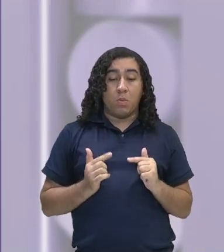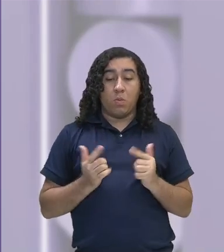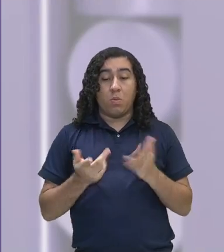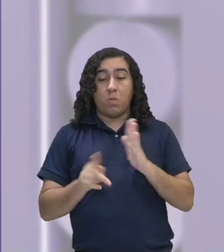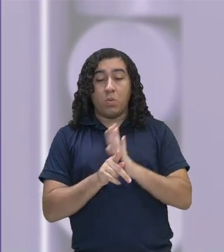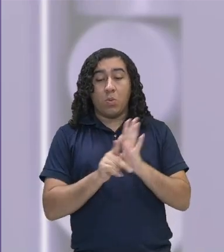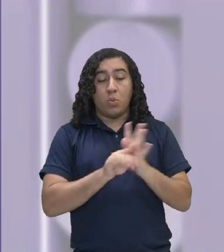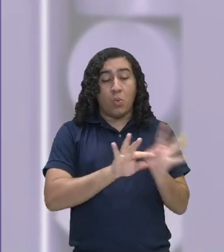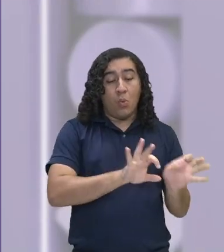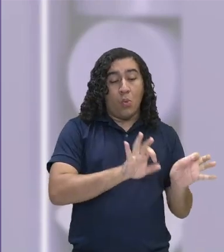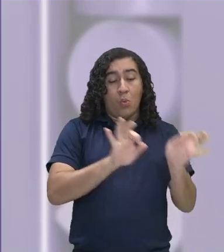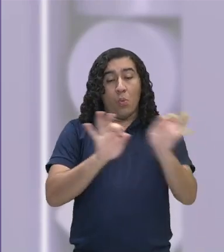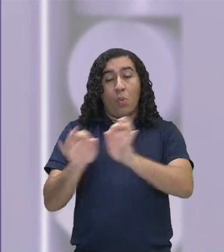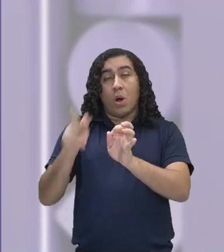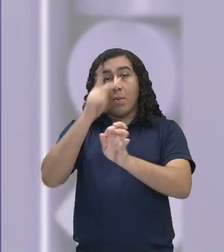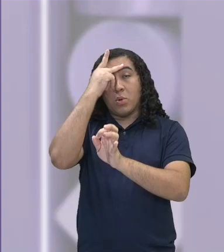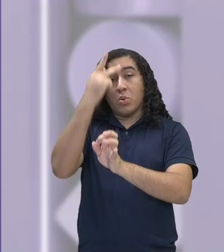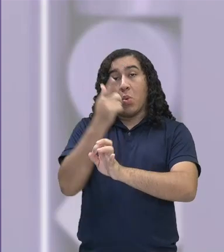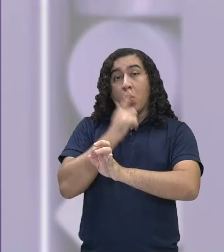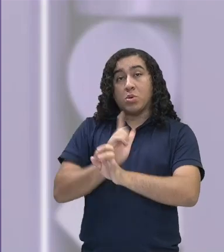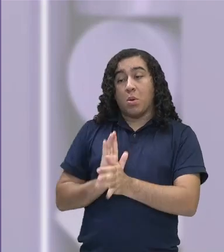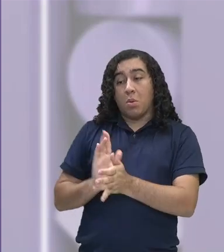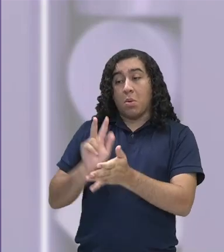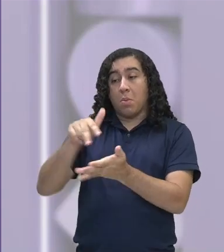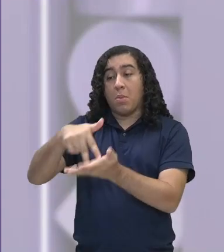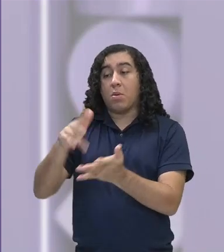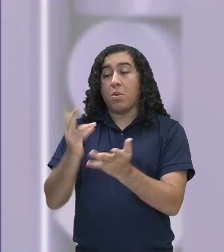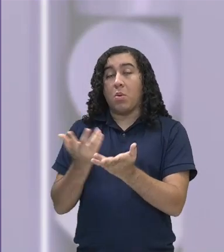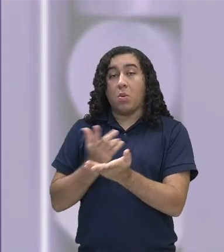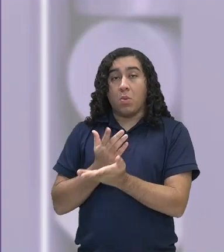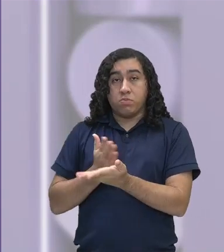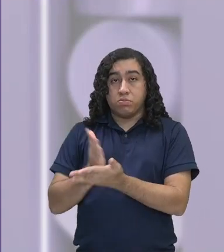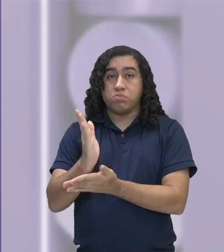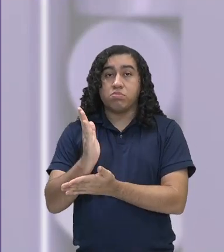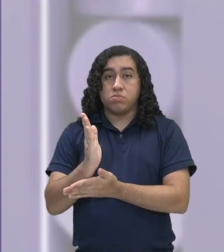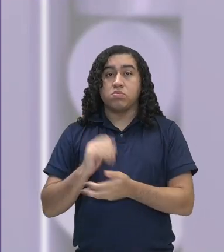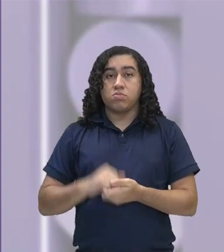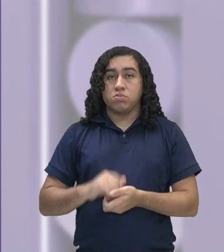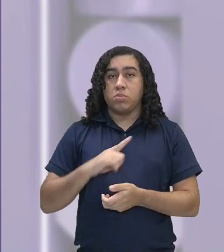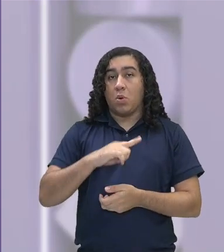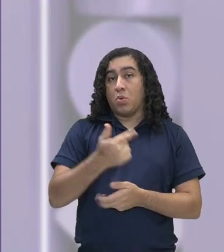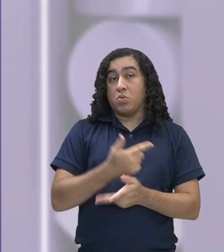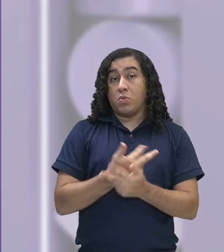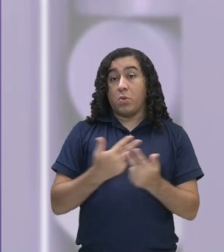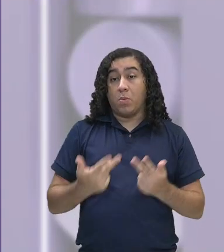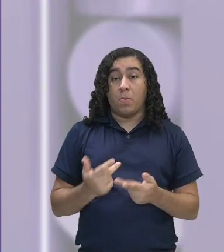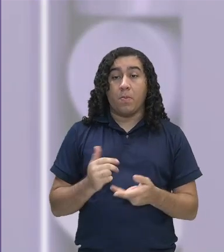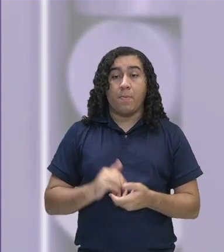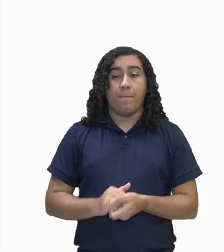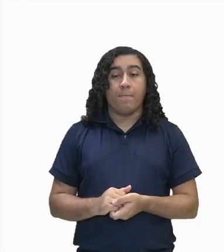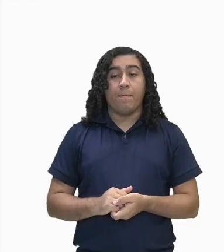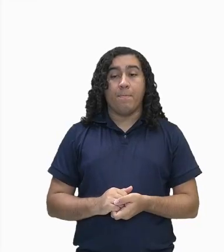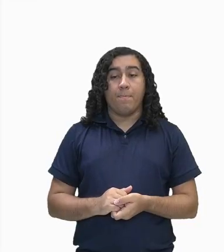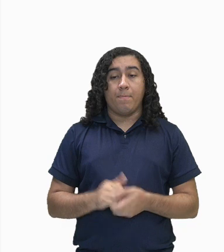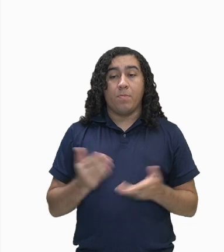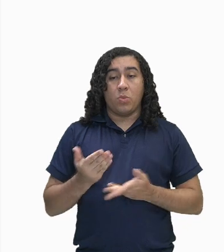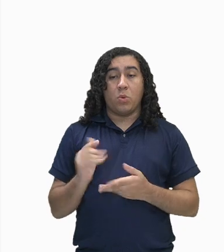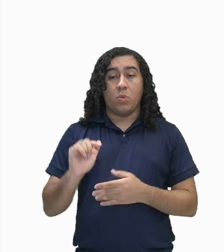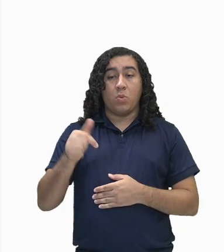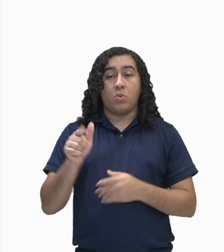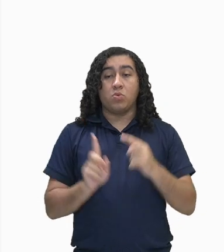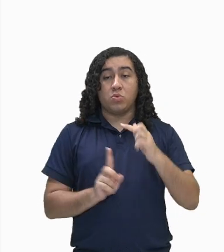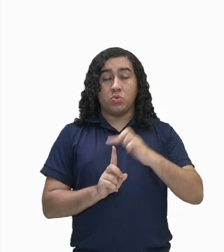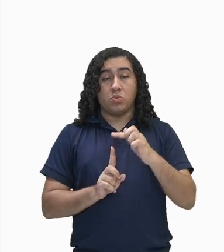aquele posto de comando. É um exemplo, há outros, né? Vamos ver aqui também o outro tipo de rito que a gente